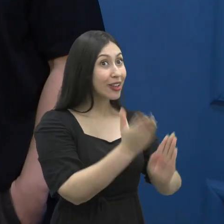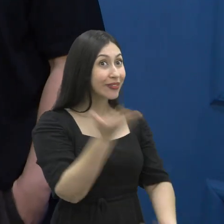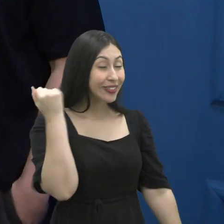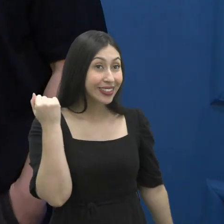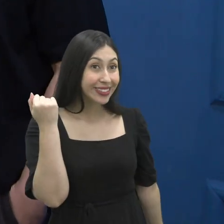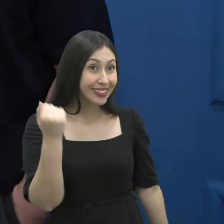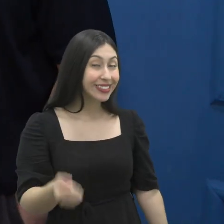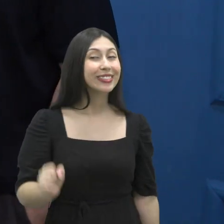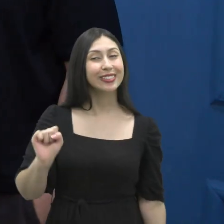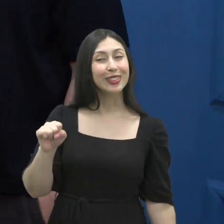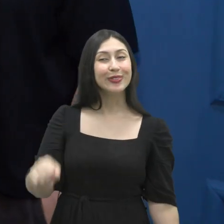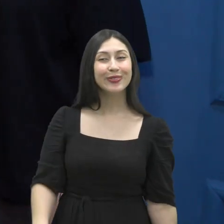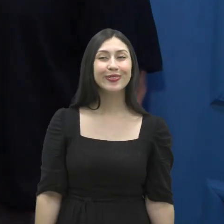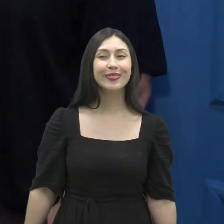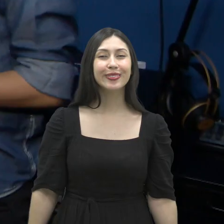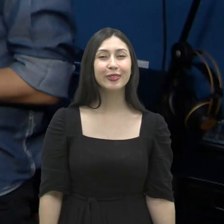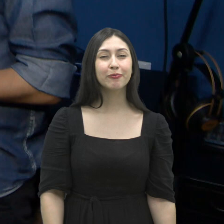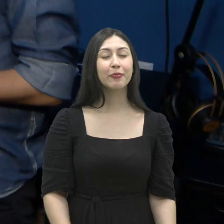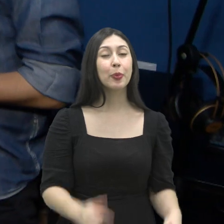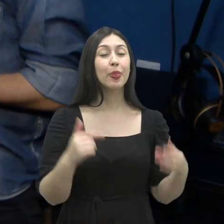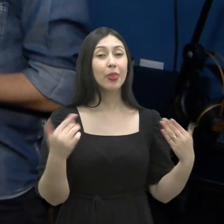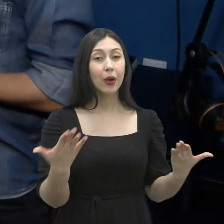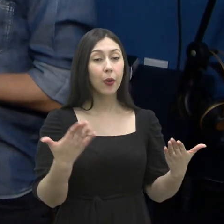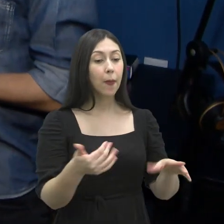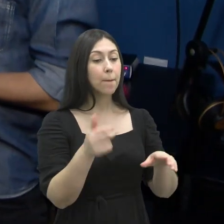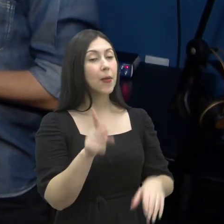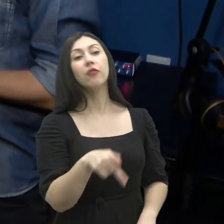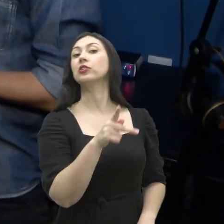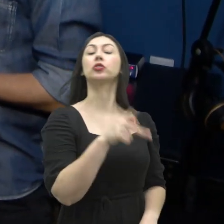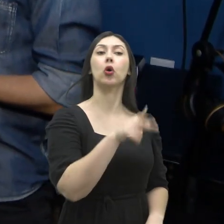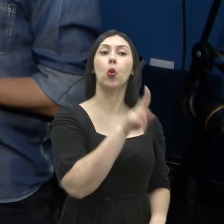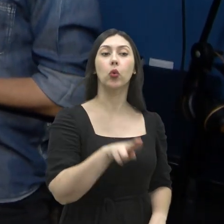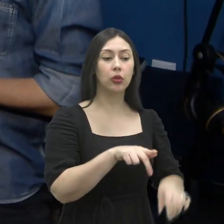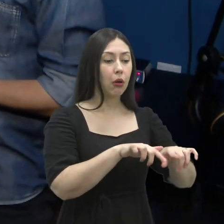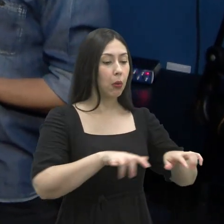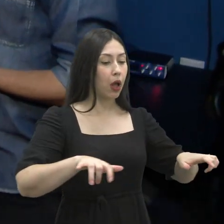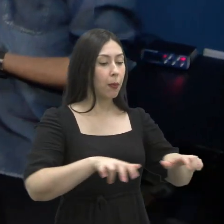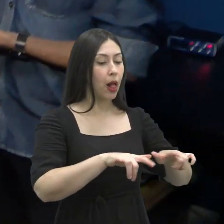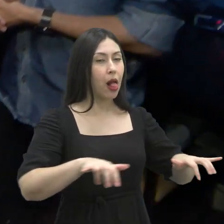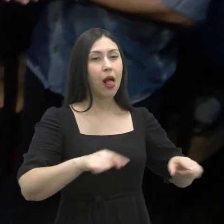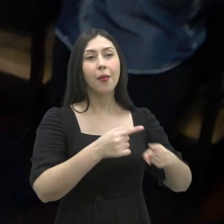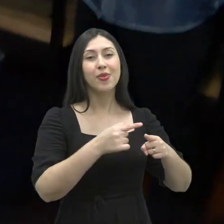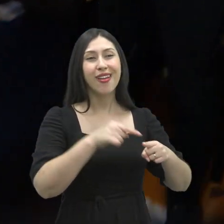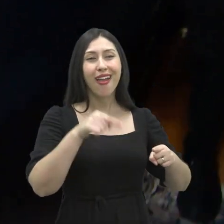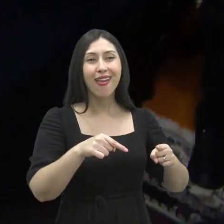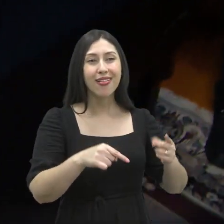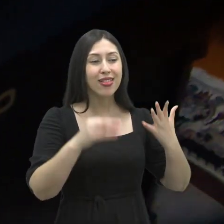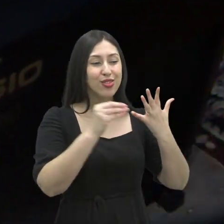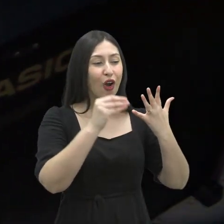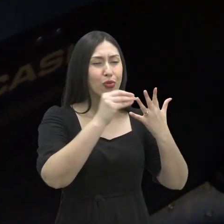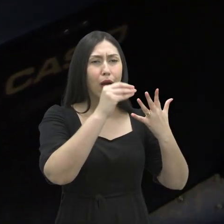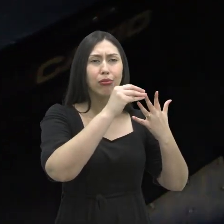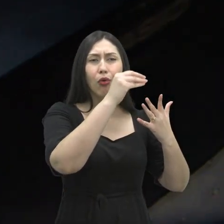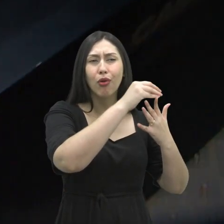Vamos lá começar a nossa aula? Bora lá! Então, geralmente os professores optam pelo piano por ele ter uma afinação mais precisa e que